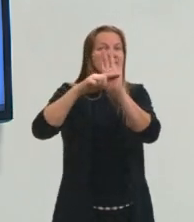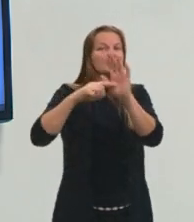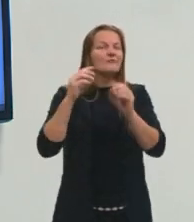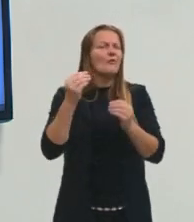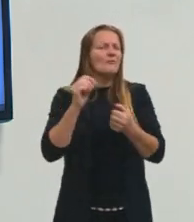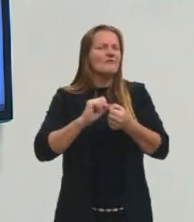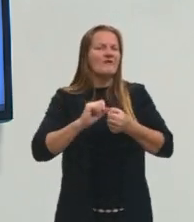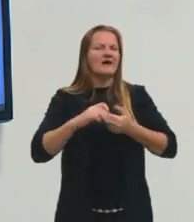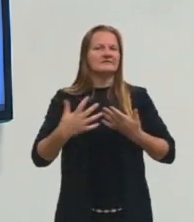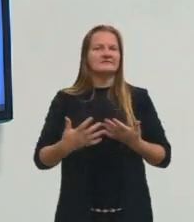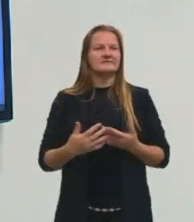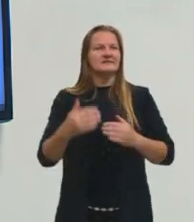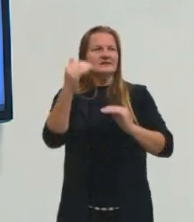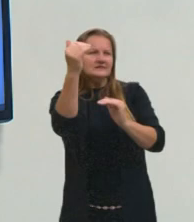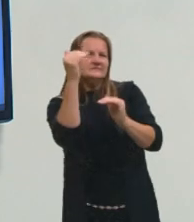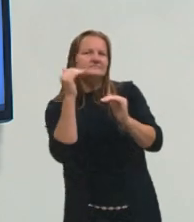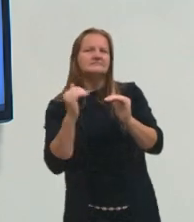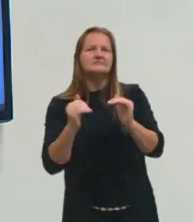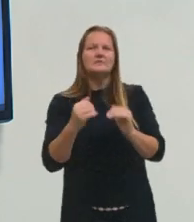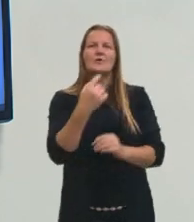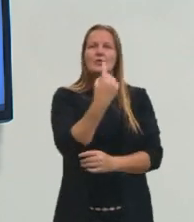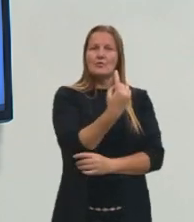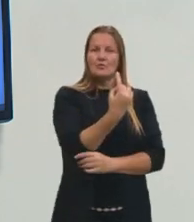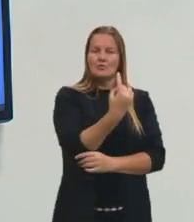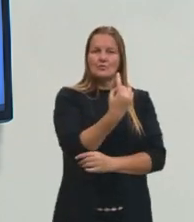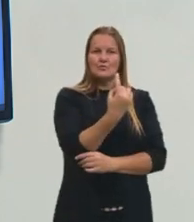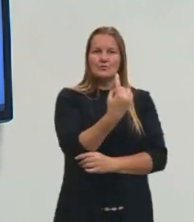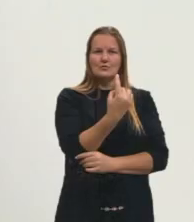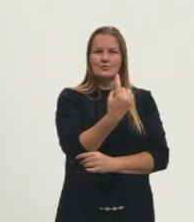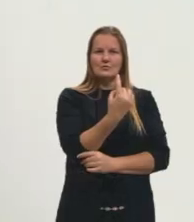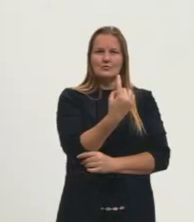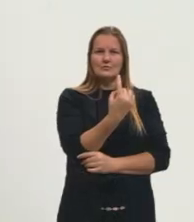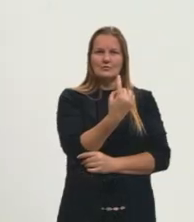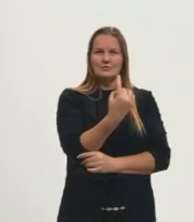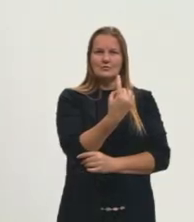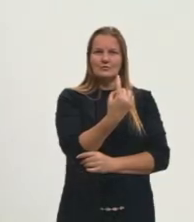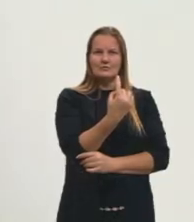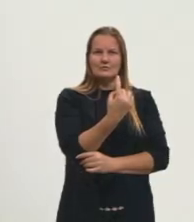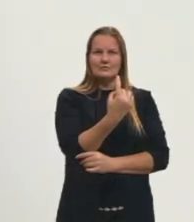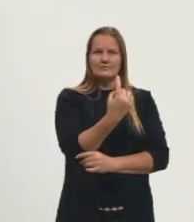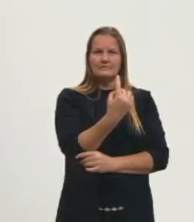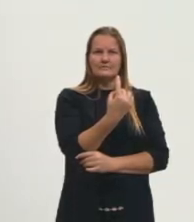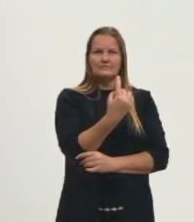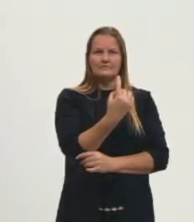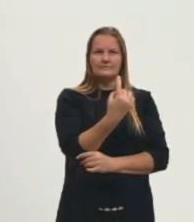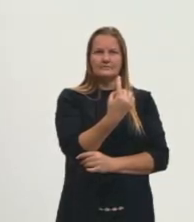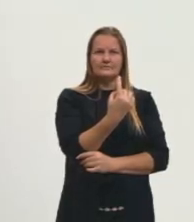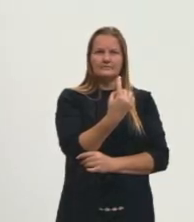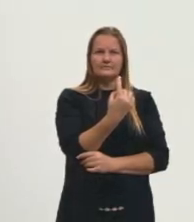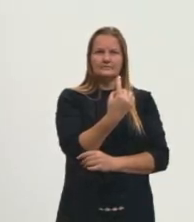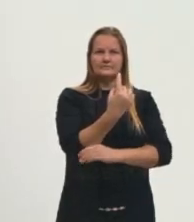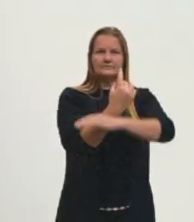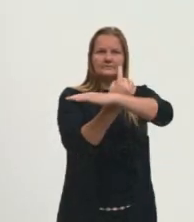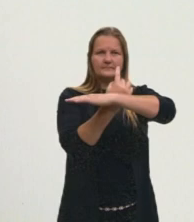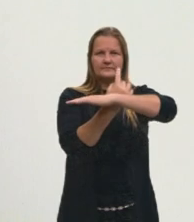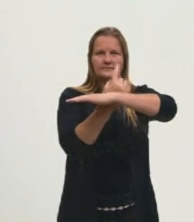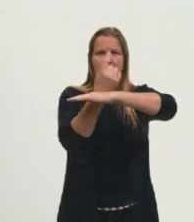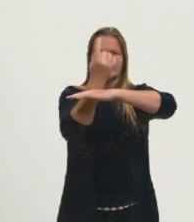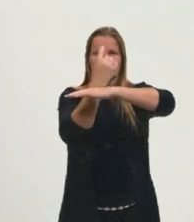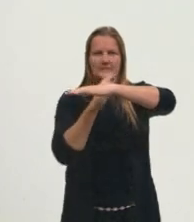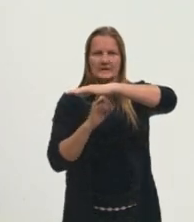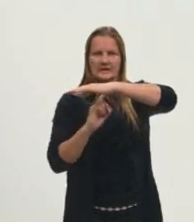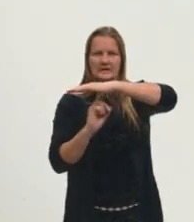colocar ele em baixo não vai ficar um esse mesmo um aqui tá sobre 10